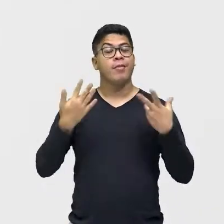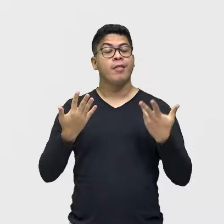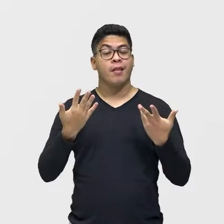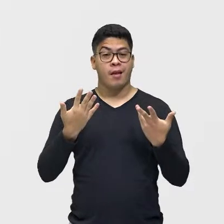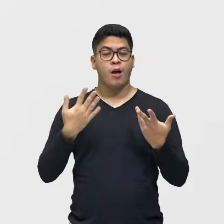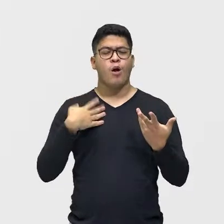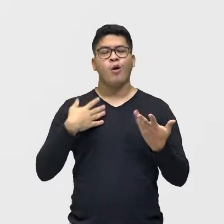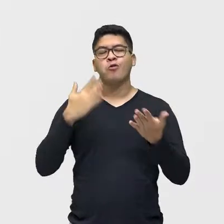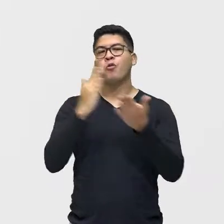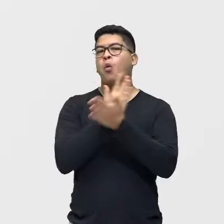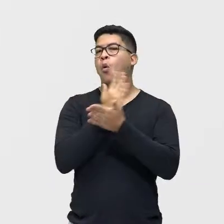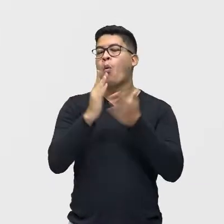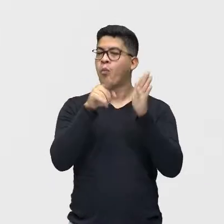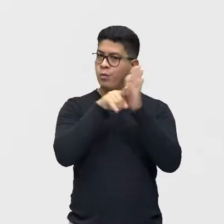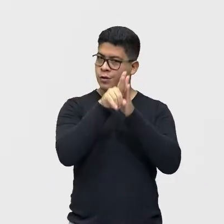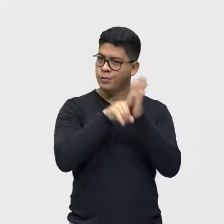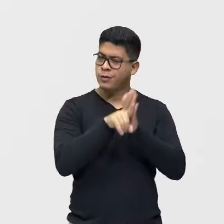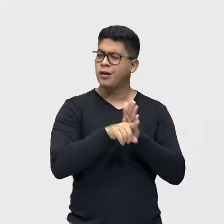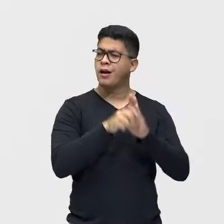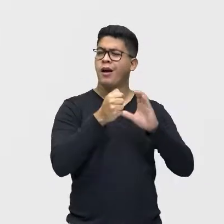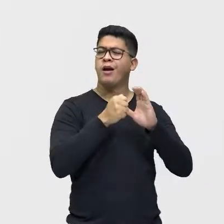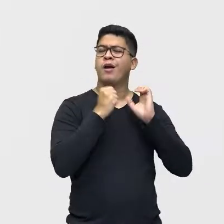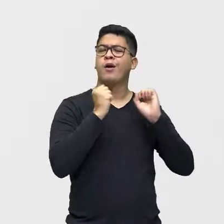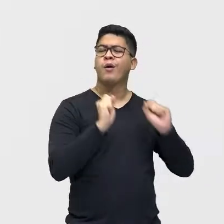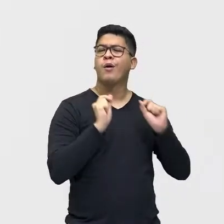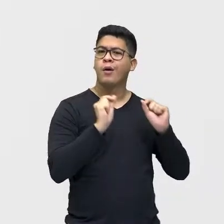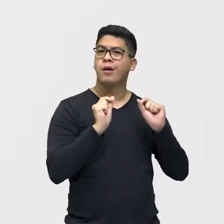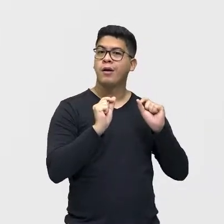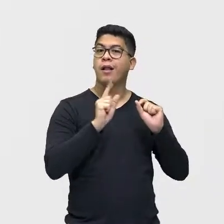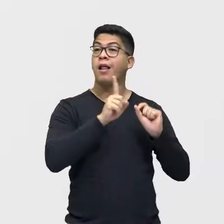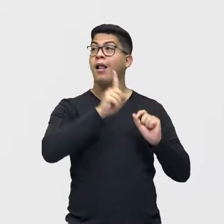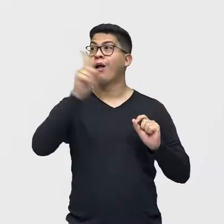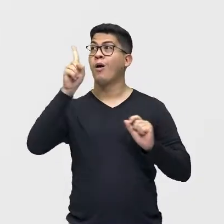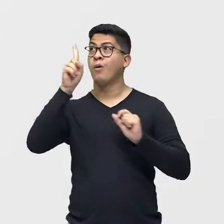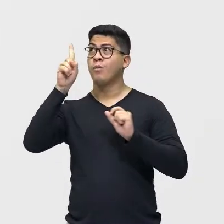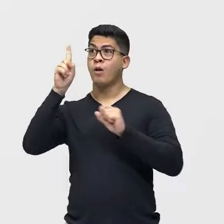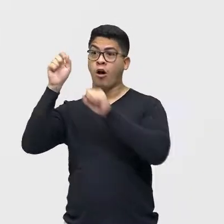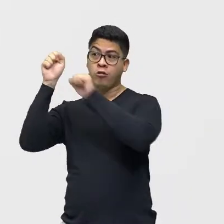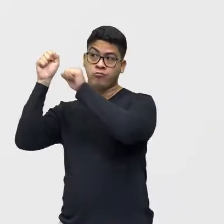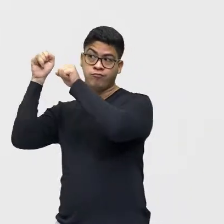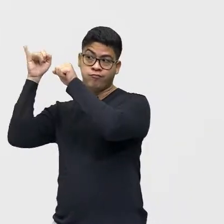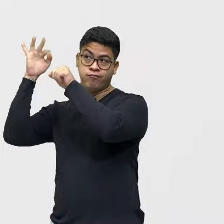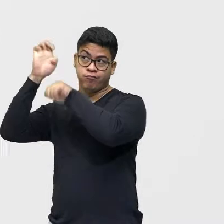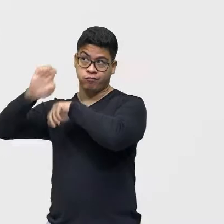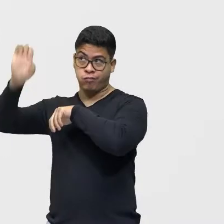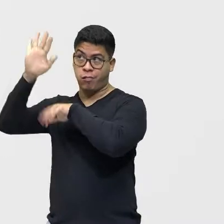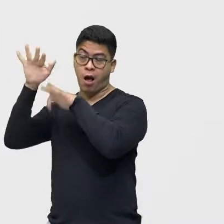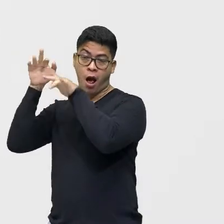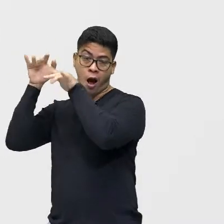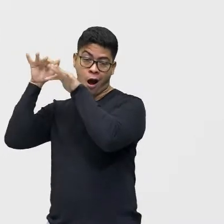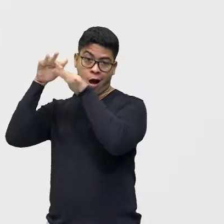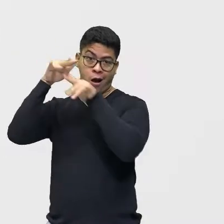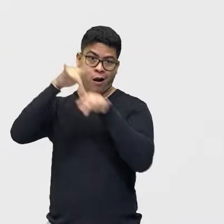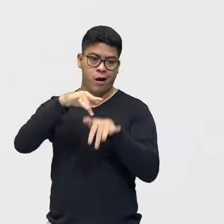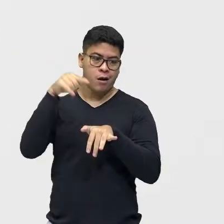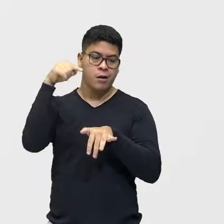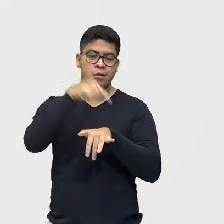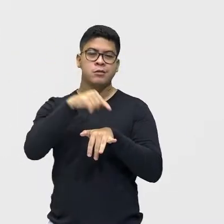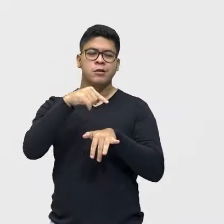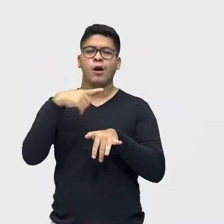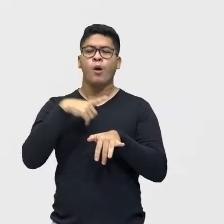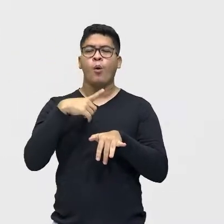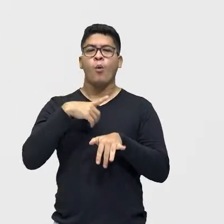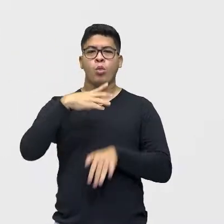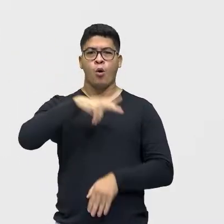os historiadores, a origem vem da Europa, né? Uma origem europeia. E ela foi trazida pelos